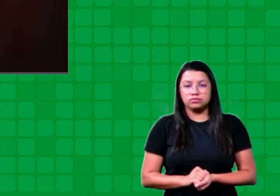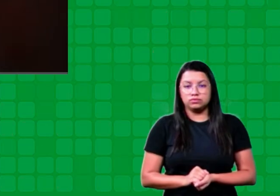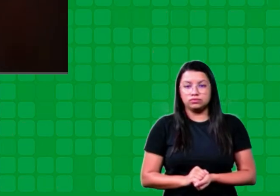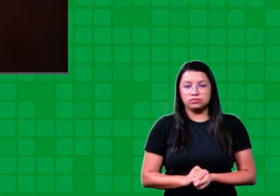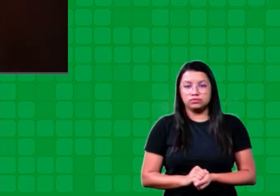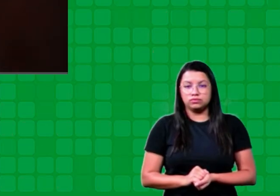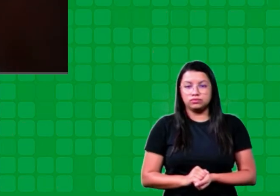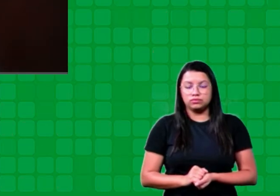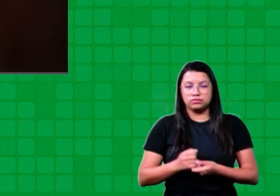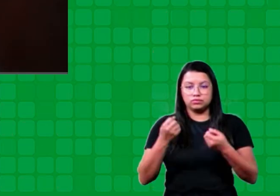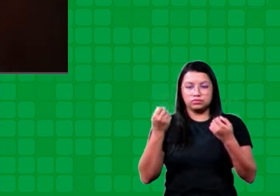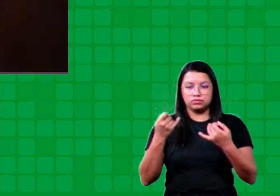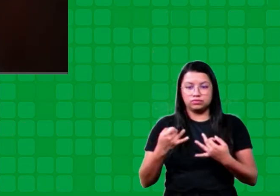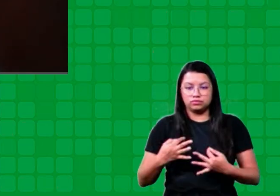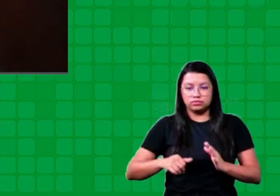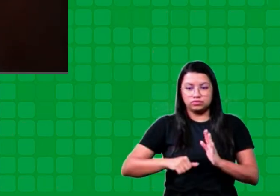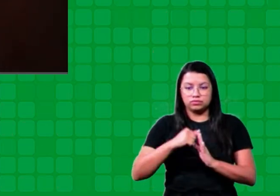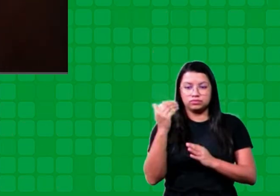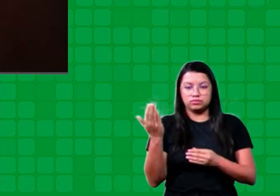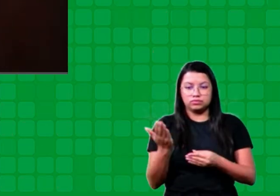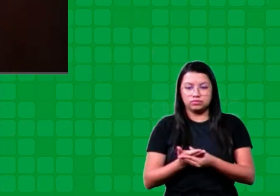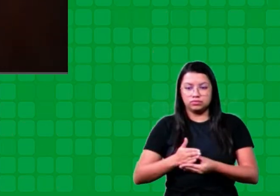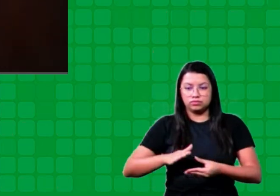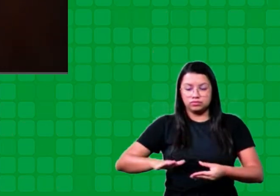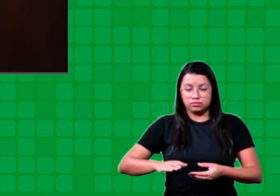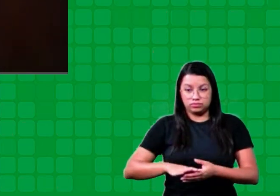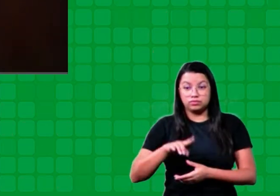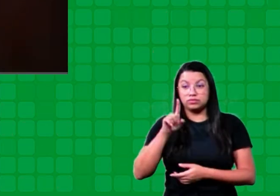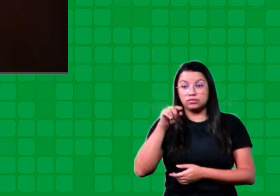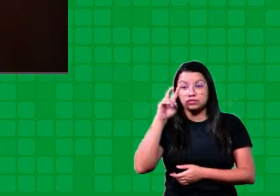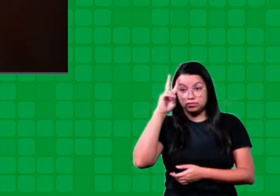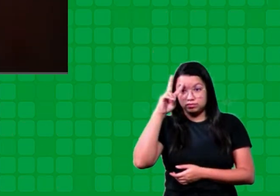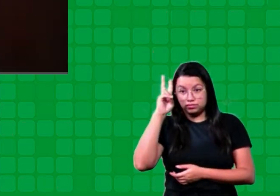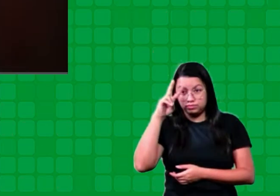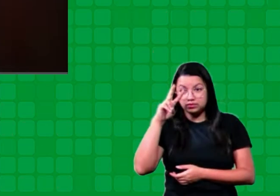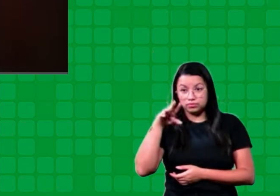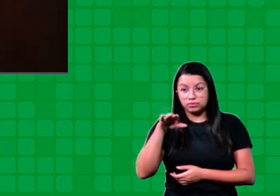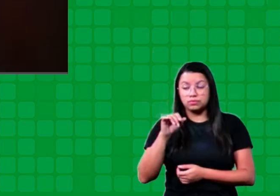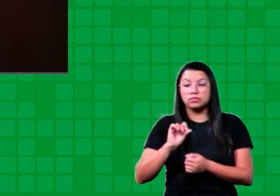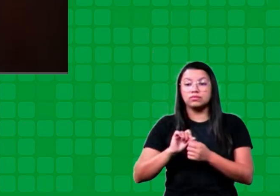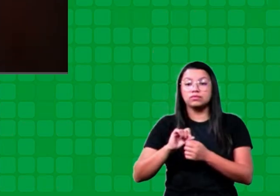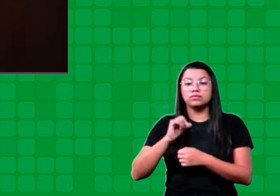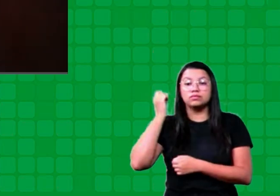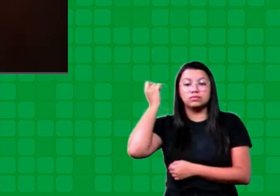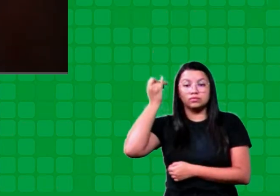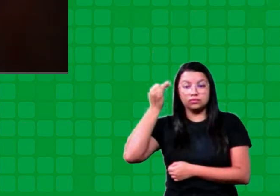primeiro processo. Lembrando, Paulo, de fazer sua autodescrição, por gentileza. Obrigado.